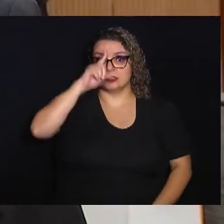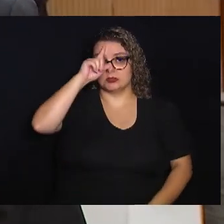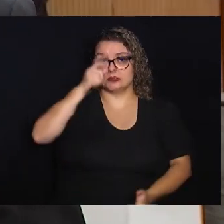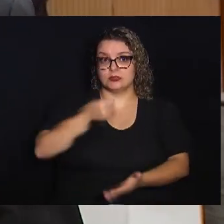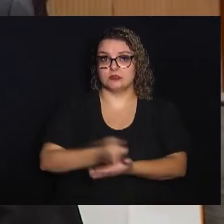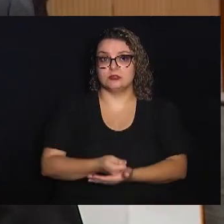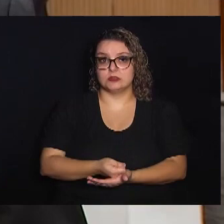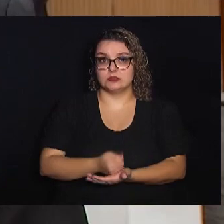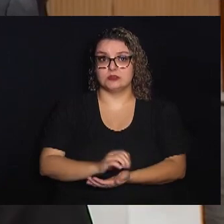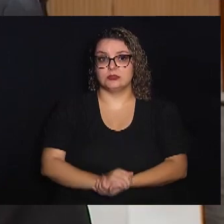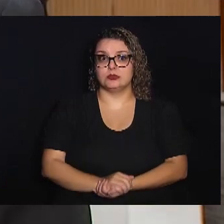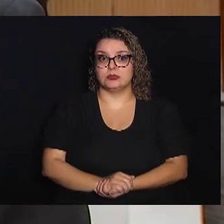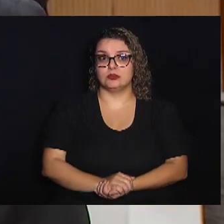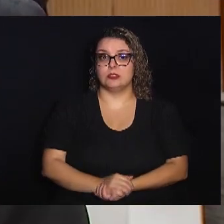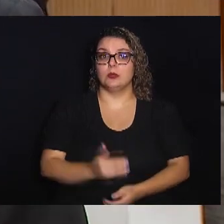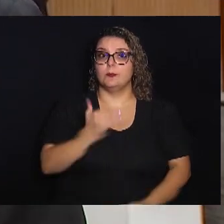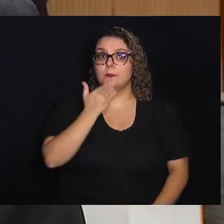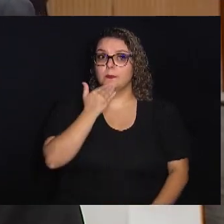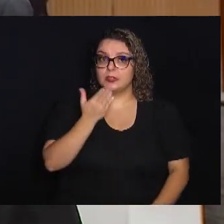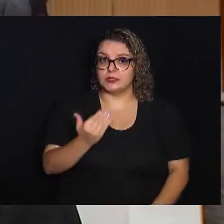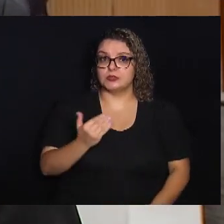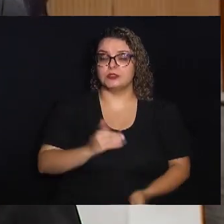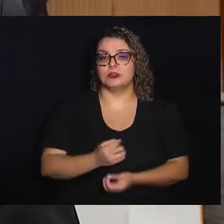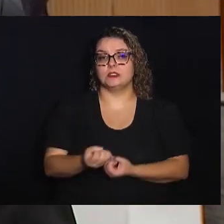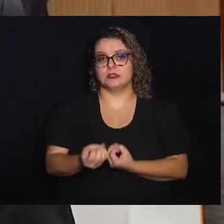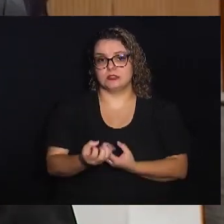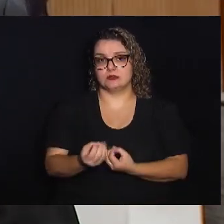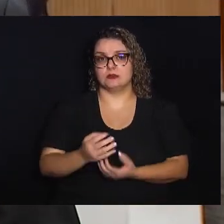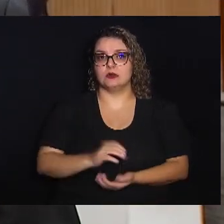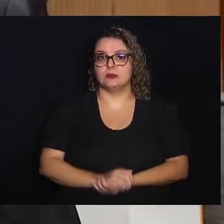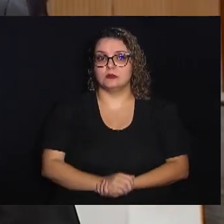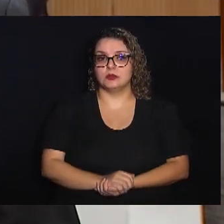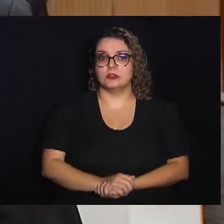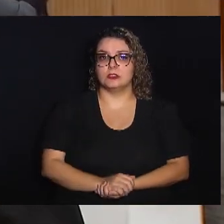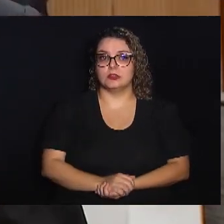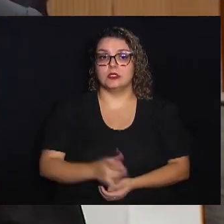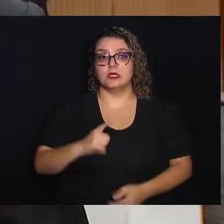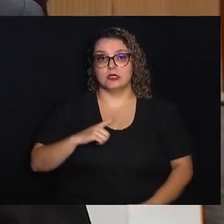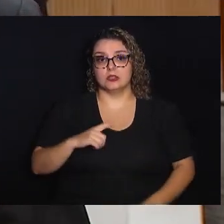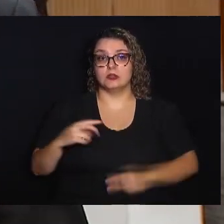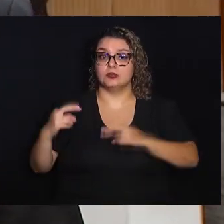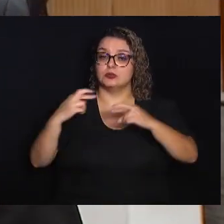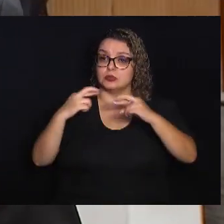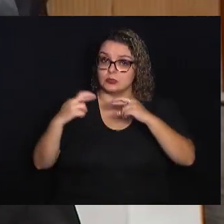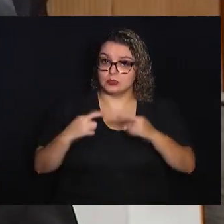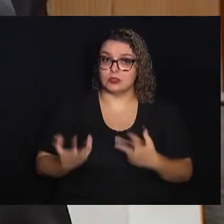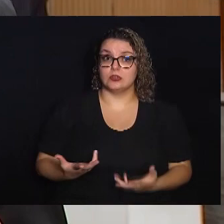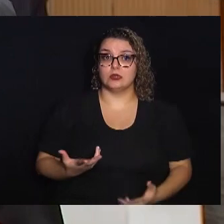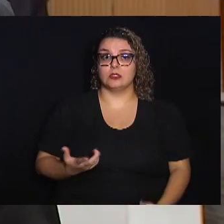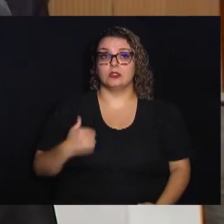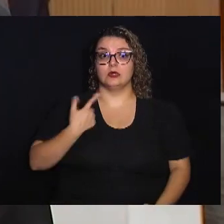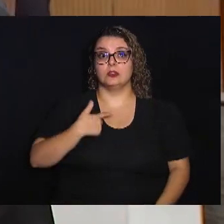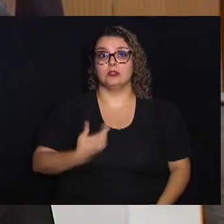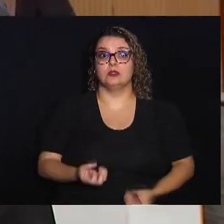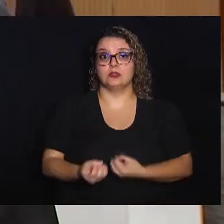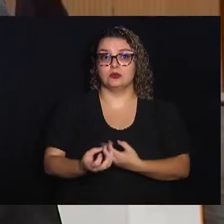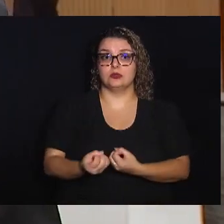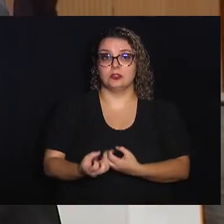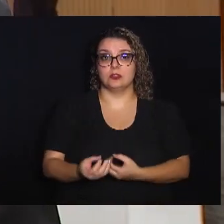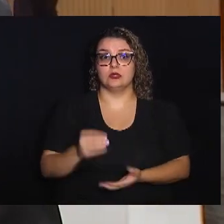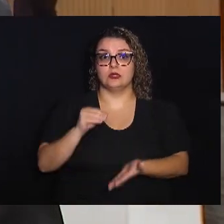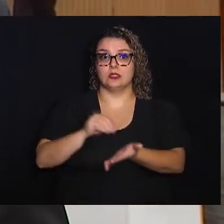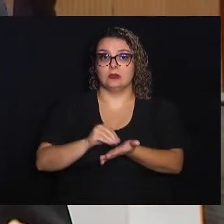então pedir essas informações, tendo em vista que fomos informados que está faltando